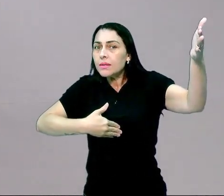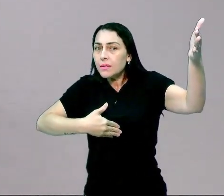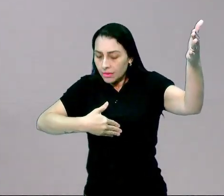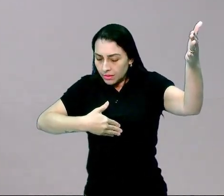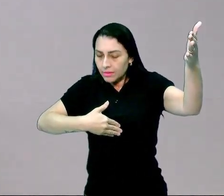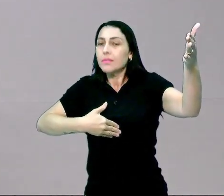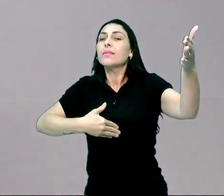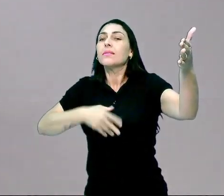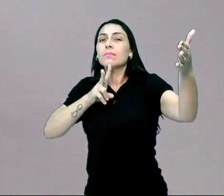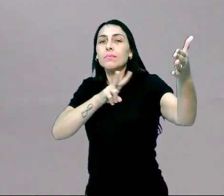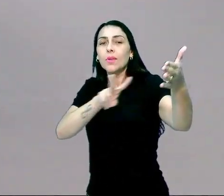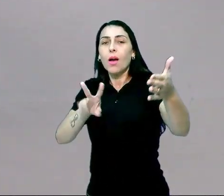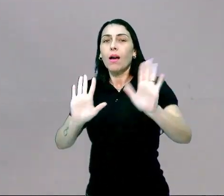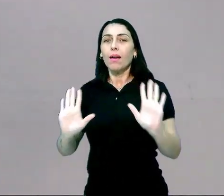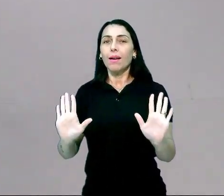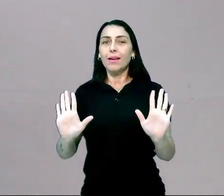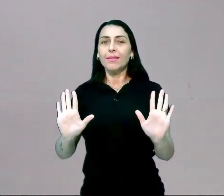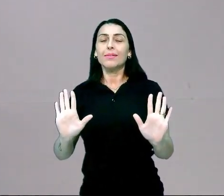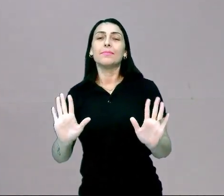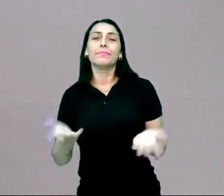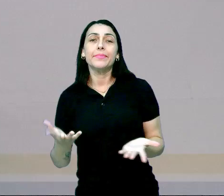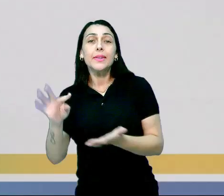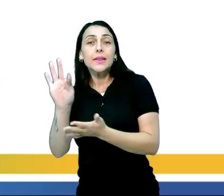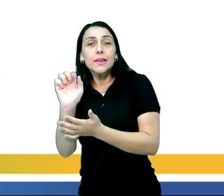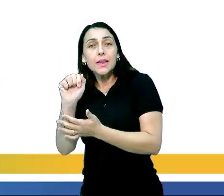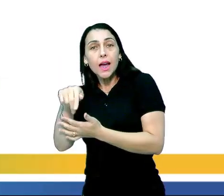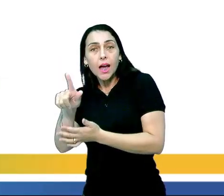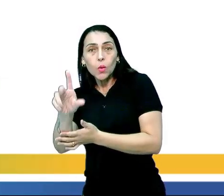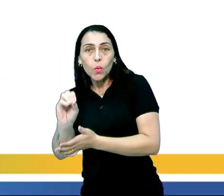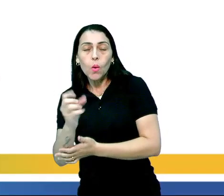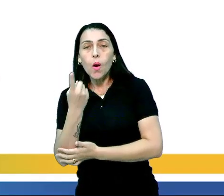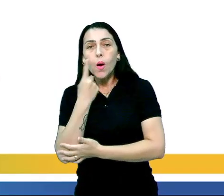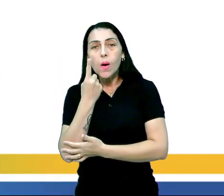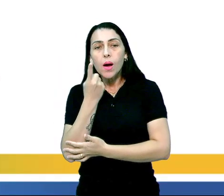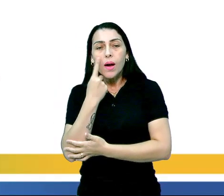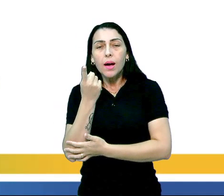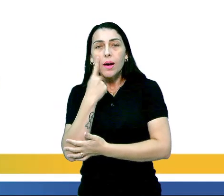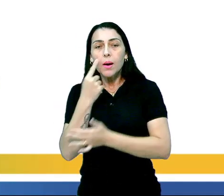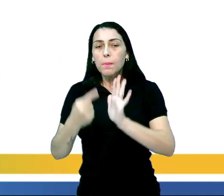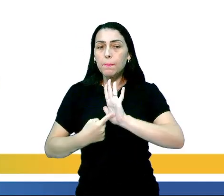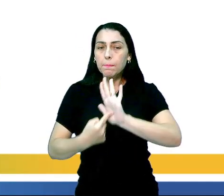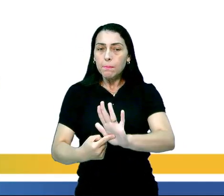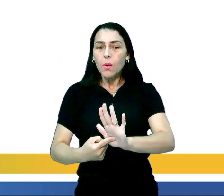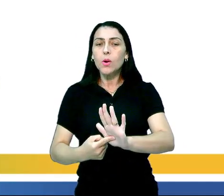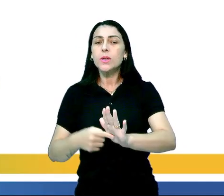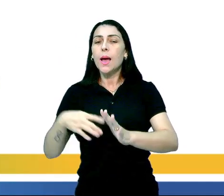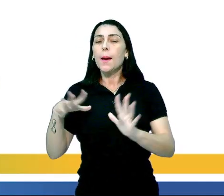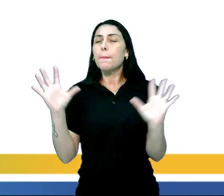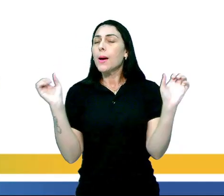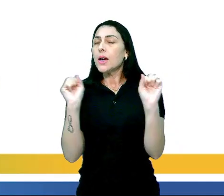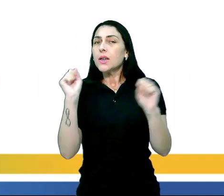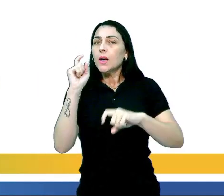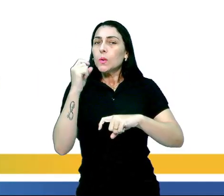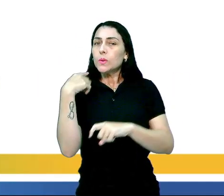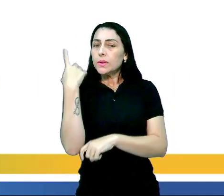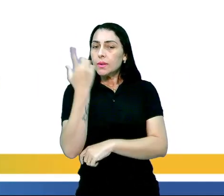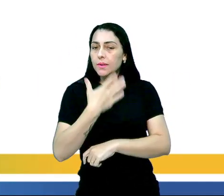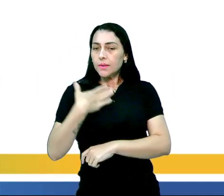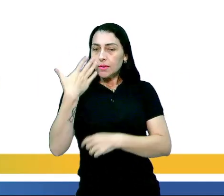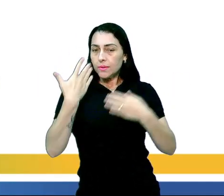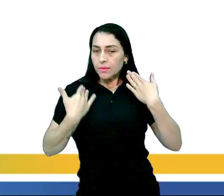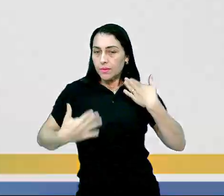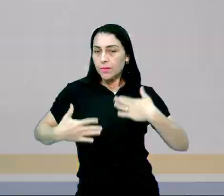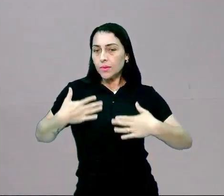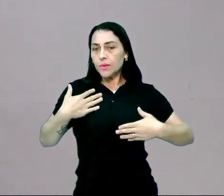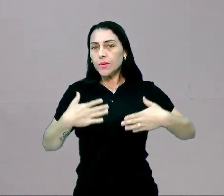Cadê? Opa, do lado de cá. Pois bem, tango, olha lá, ó. Mescla o drama, paixão, sensualidade e o